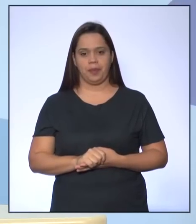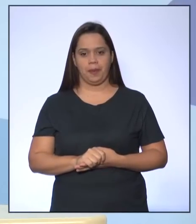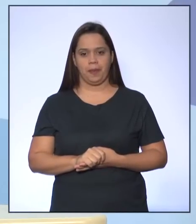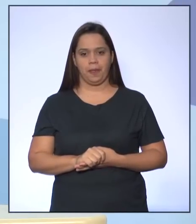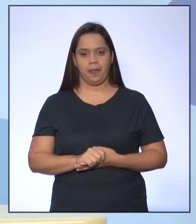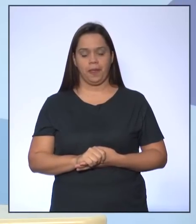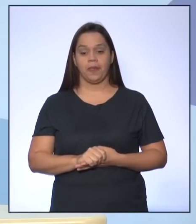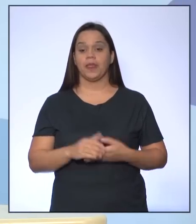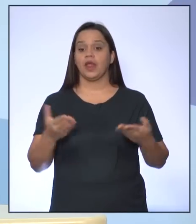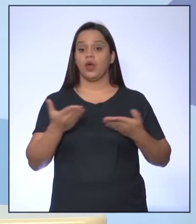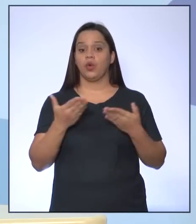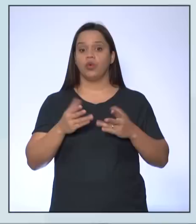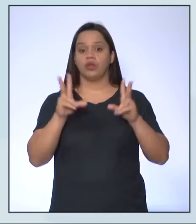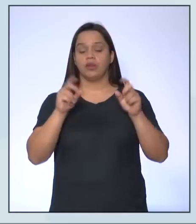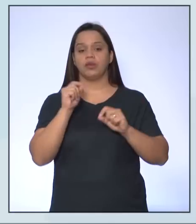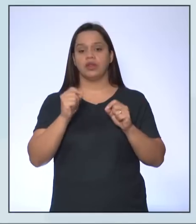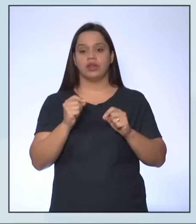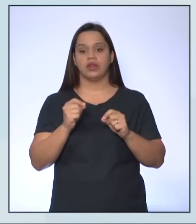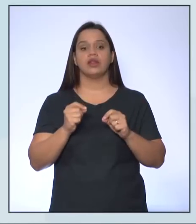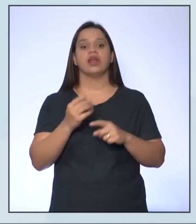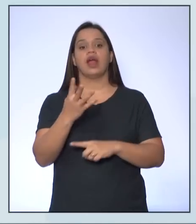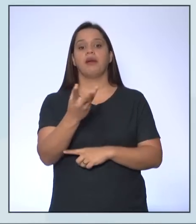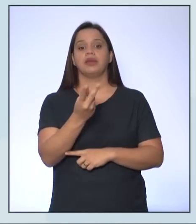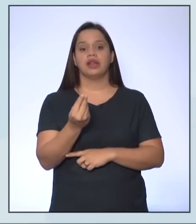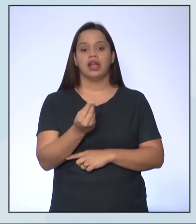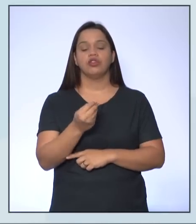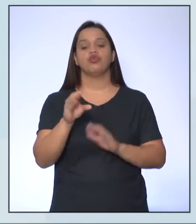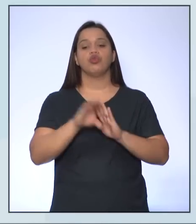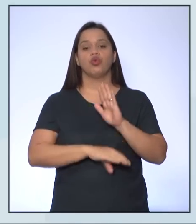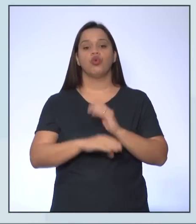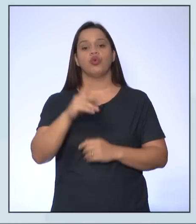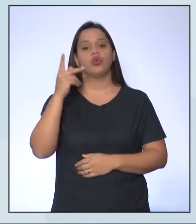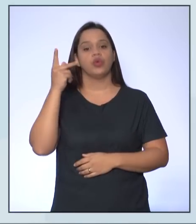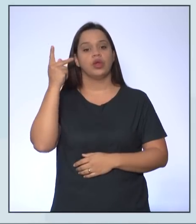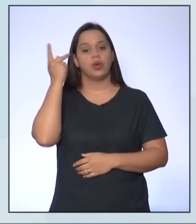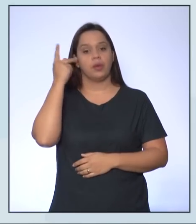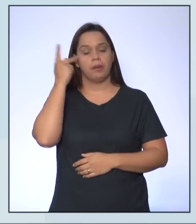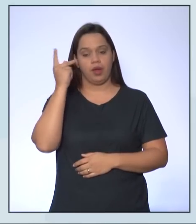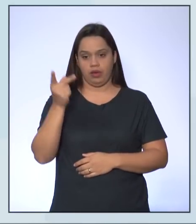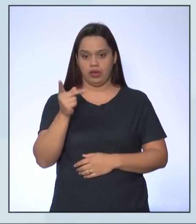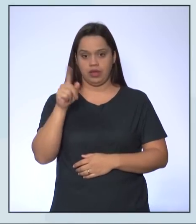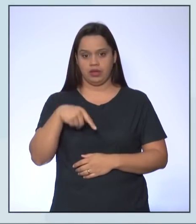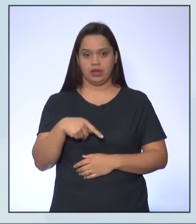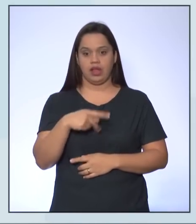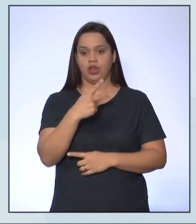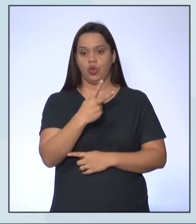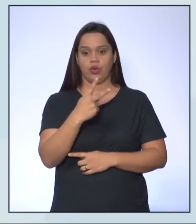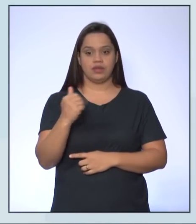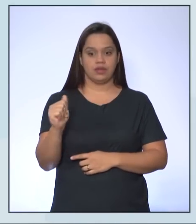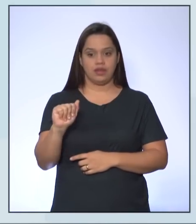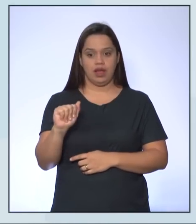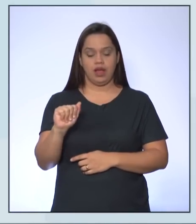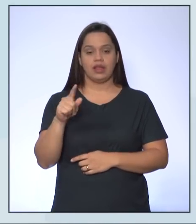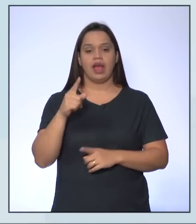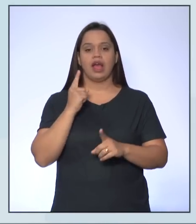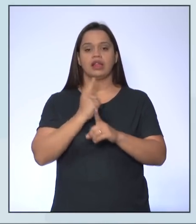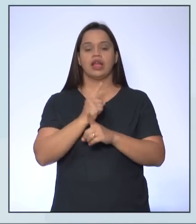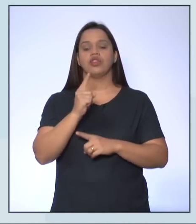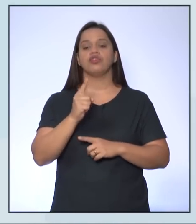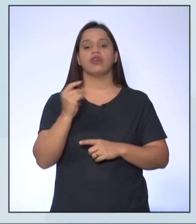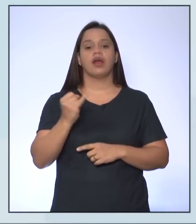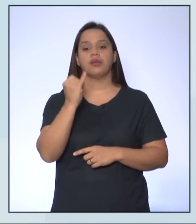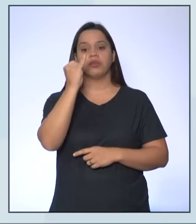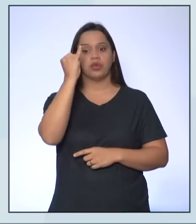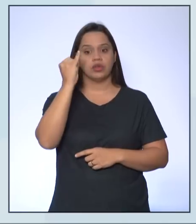Hoje vamos falar das habilidades do currículo paulista, a habilidade final 2A, que é identificar a importância das